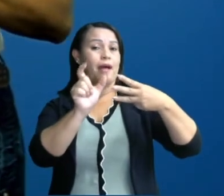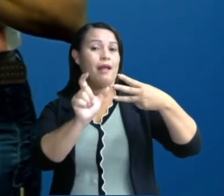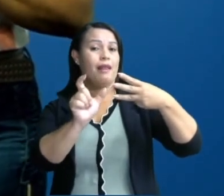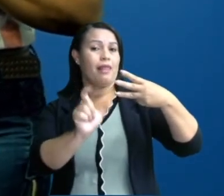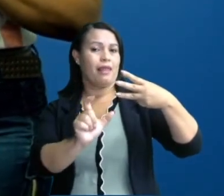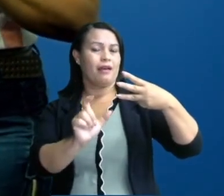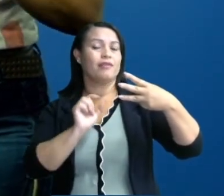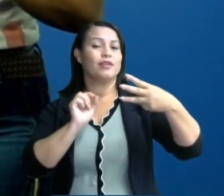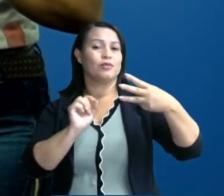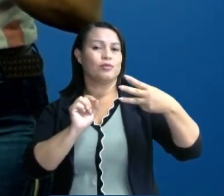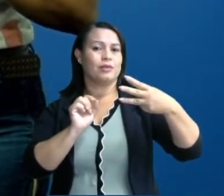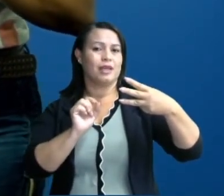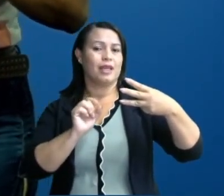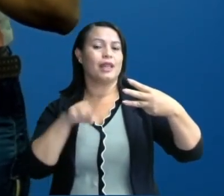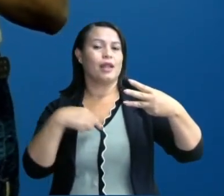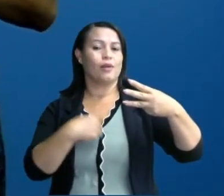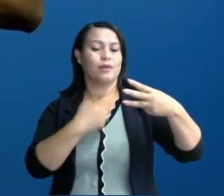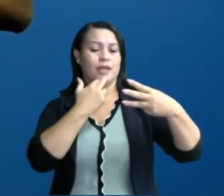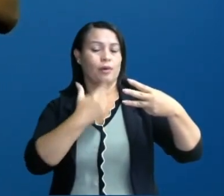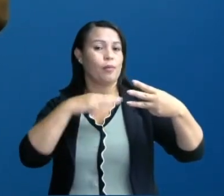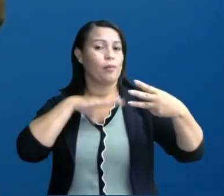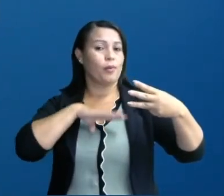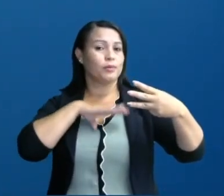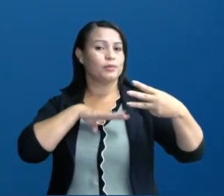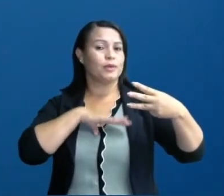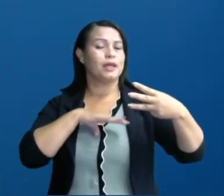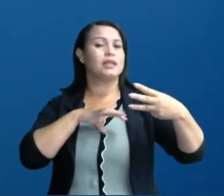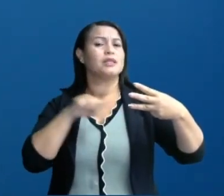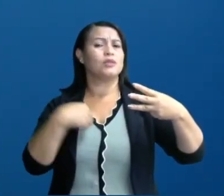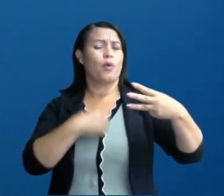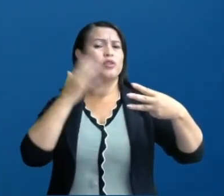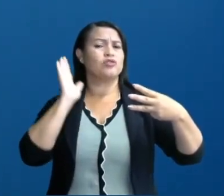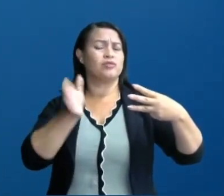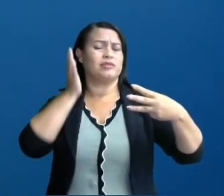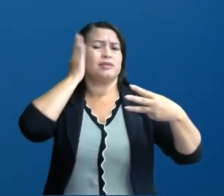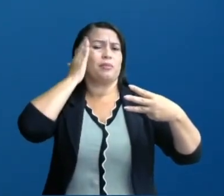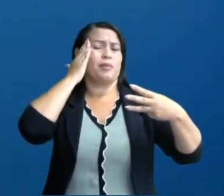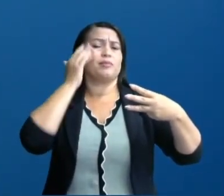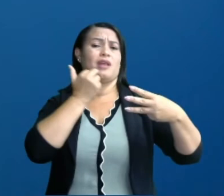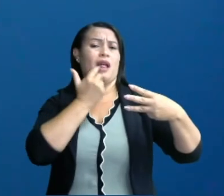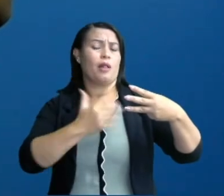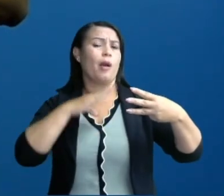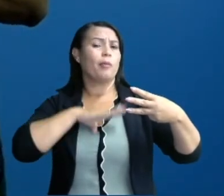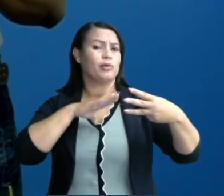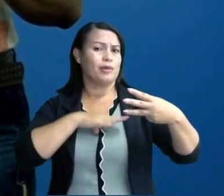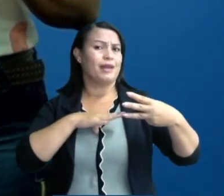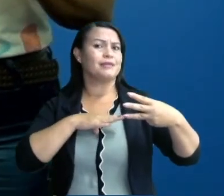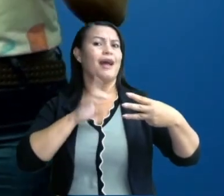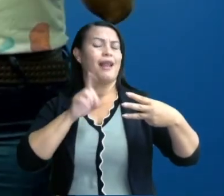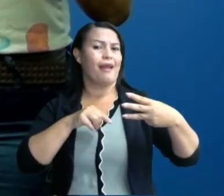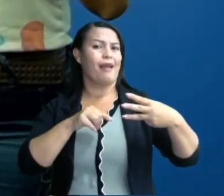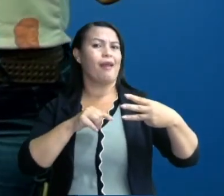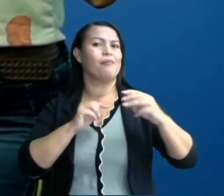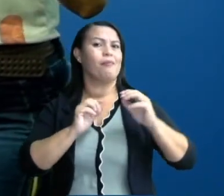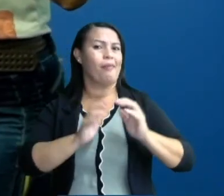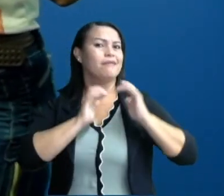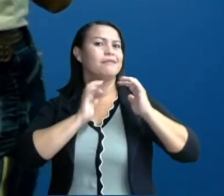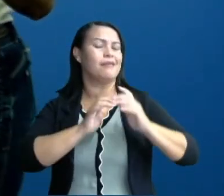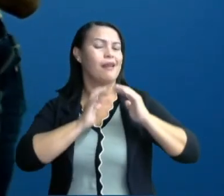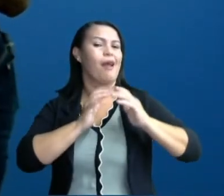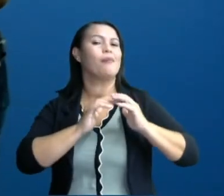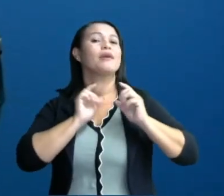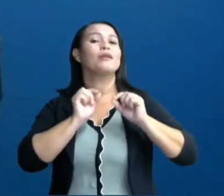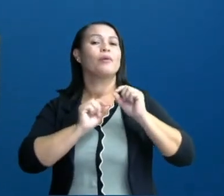3 palavras na nossa língua portuguesa. E a gente sabe que a língua portuguesa é muito dinâmica. Então, apenas essas